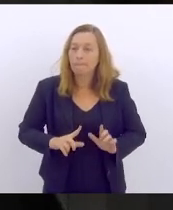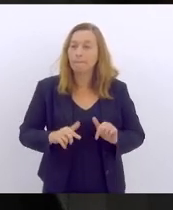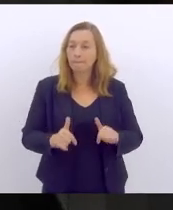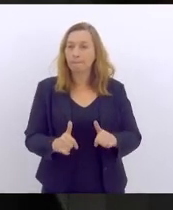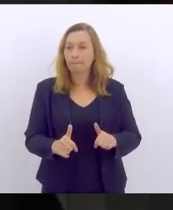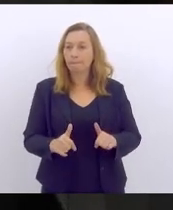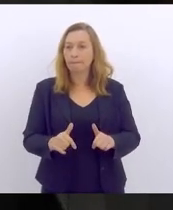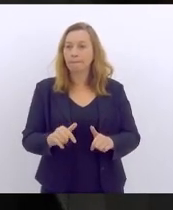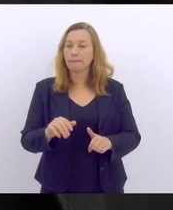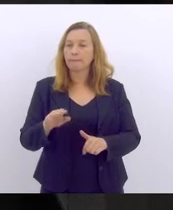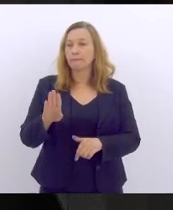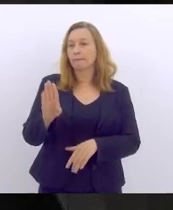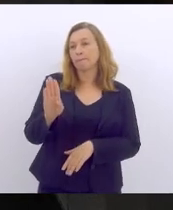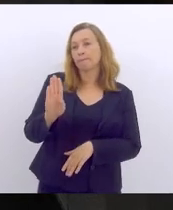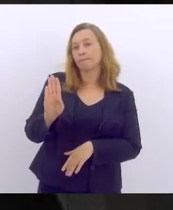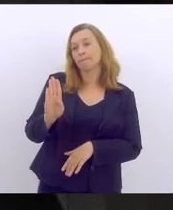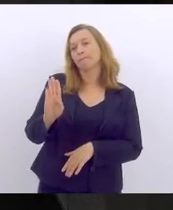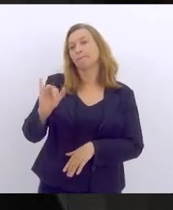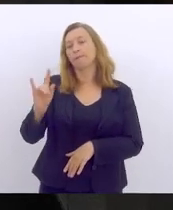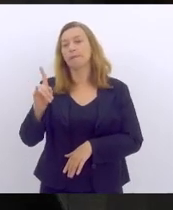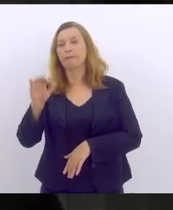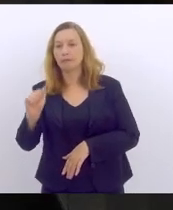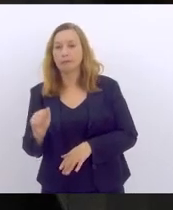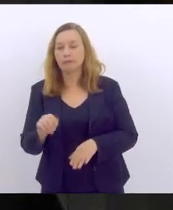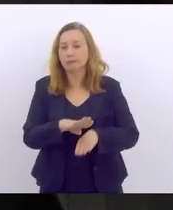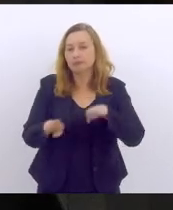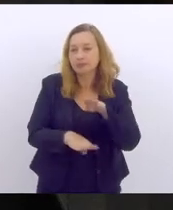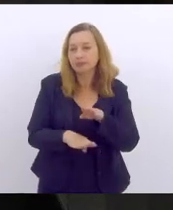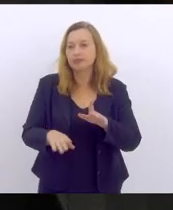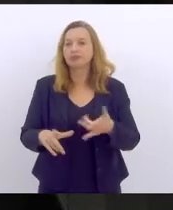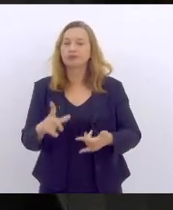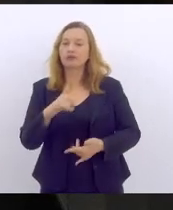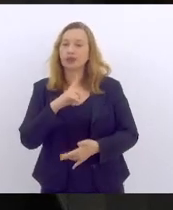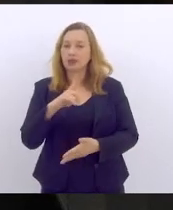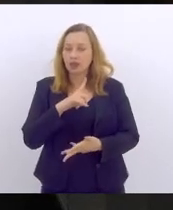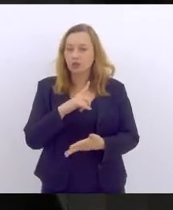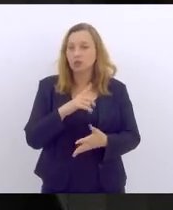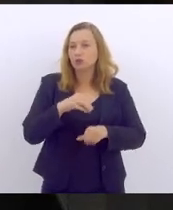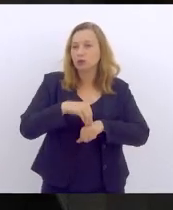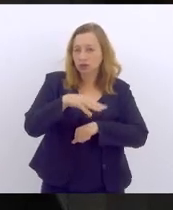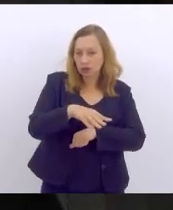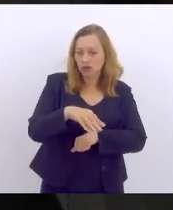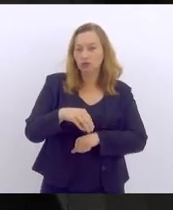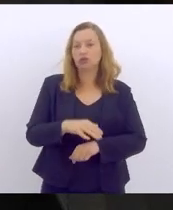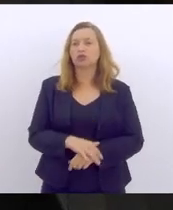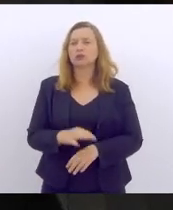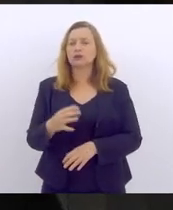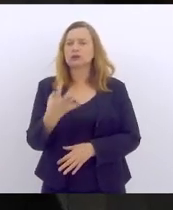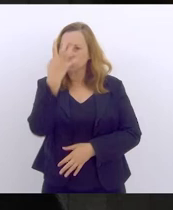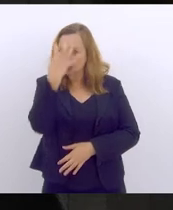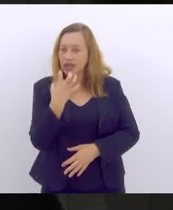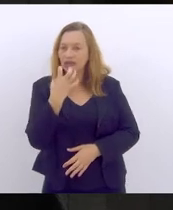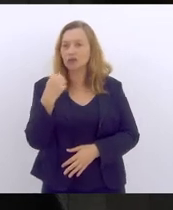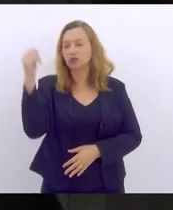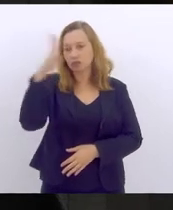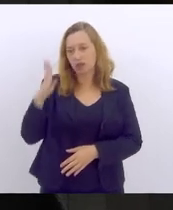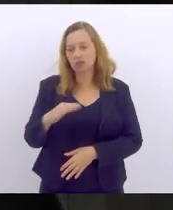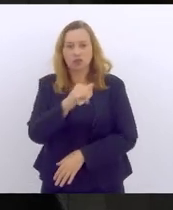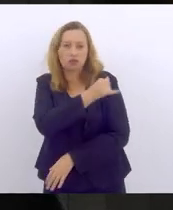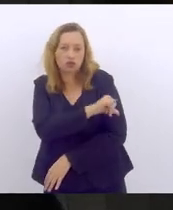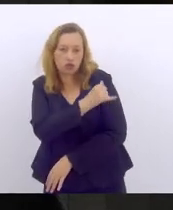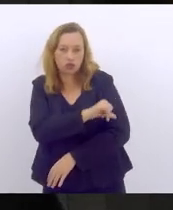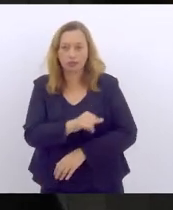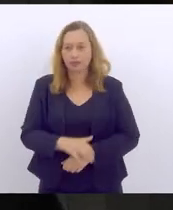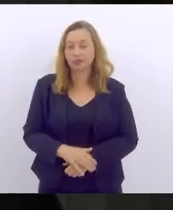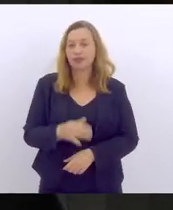da desigualdade pois bem nós temos indicadores gravíssimos no Brasil e no Rio de Janeiro